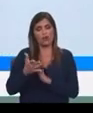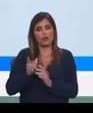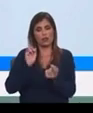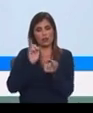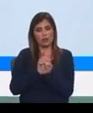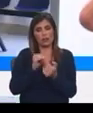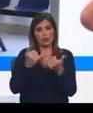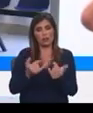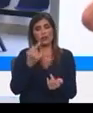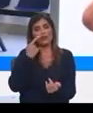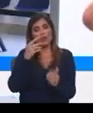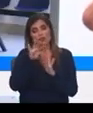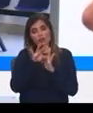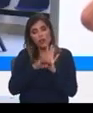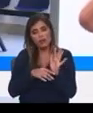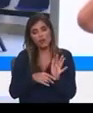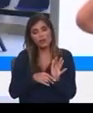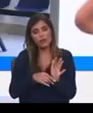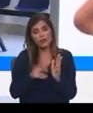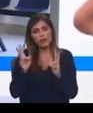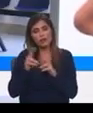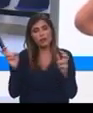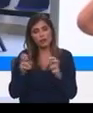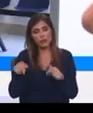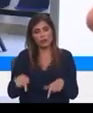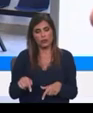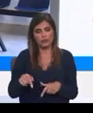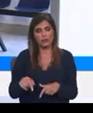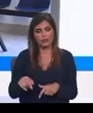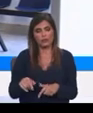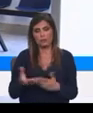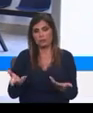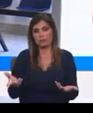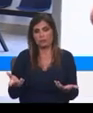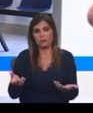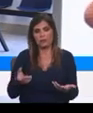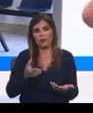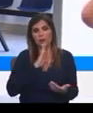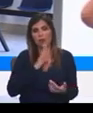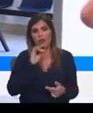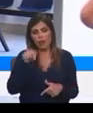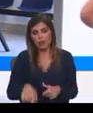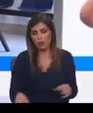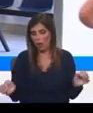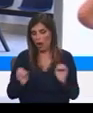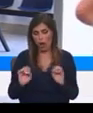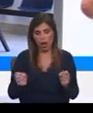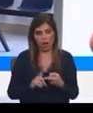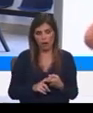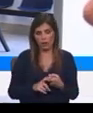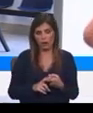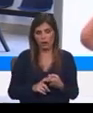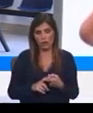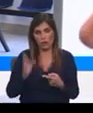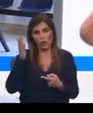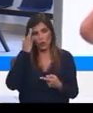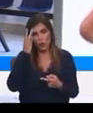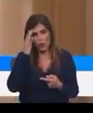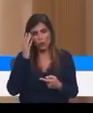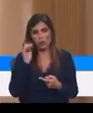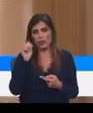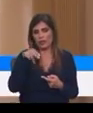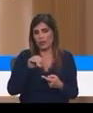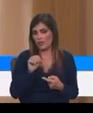vamos verificar os processos e descobrimos, enfim, não há residência fixa, não há número do